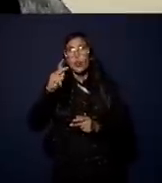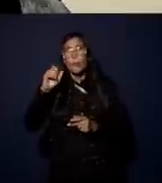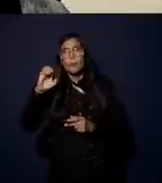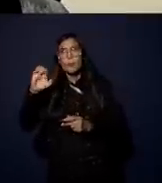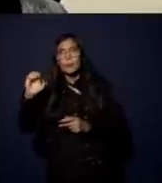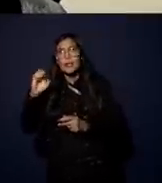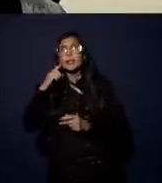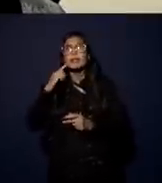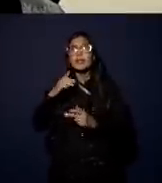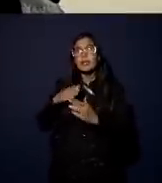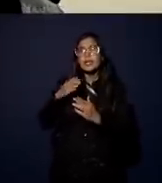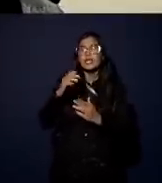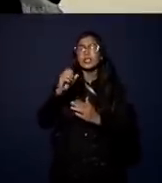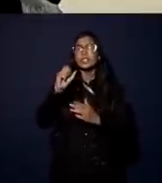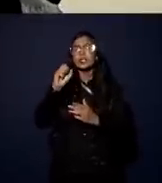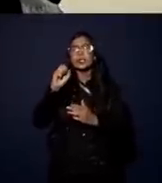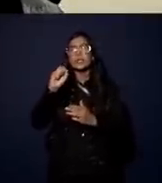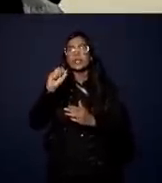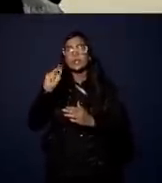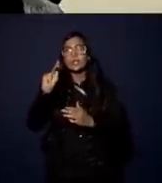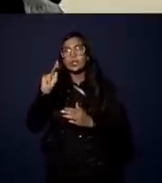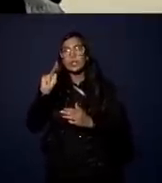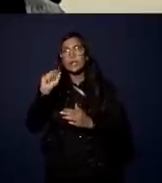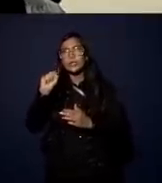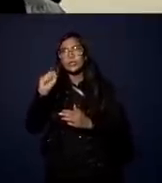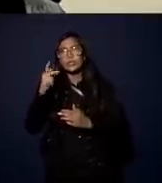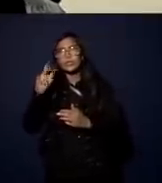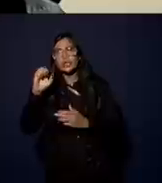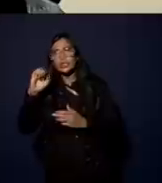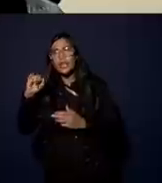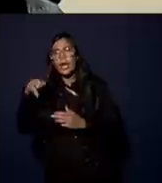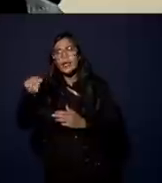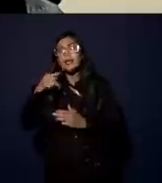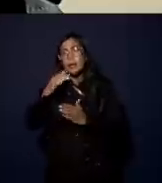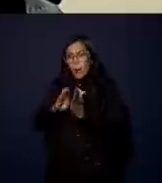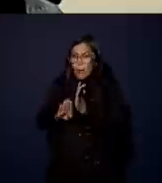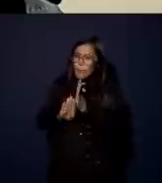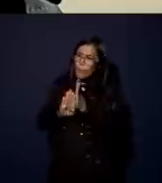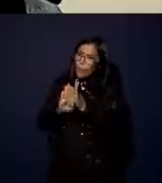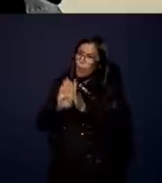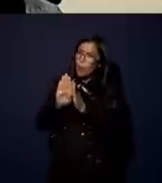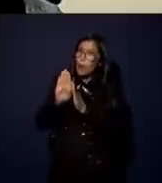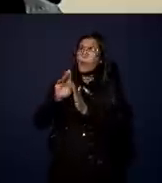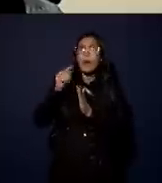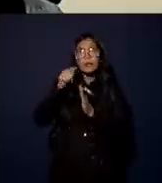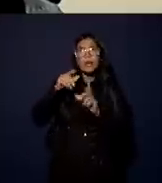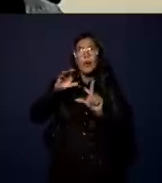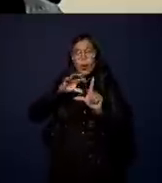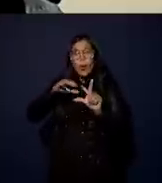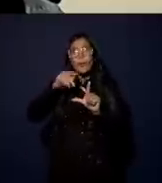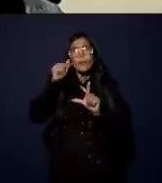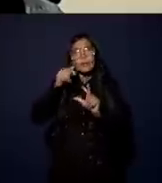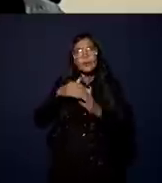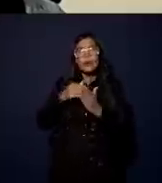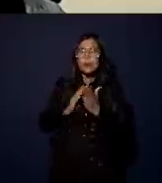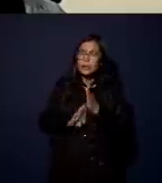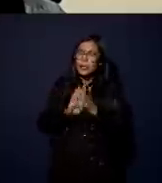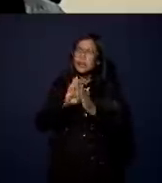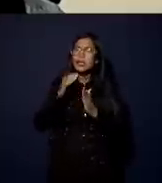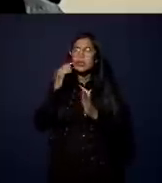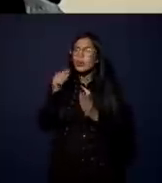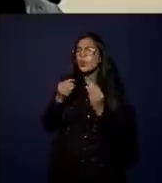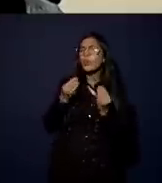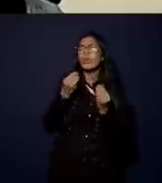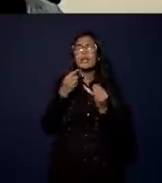força é muito mais agressiva né do que a gente via com players anteriores eu queria escutar um pouco a visão de vocês né